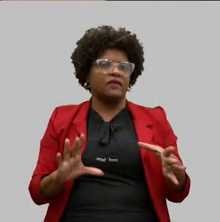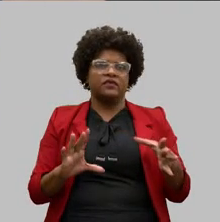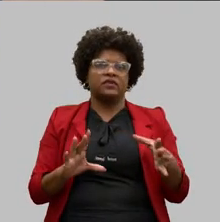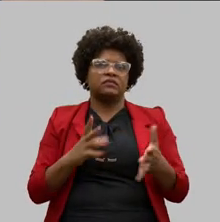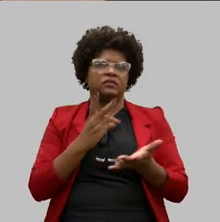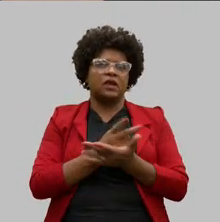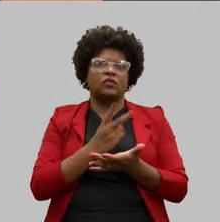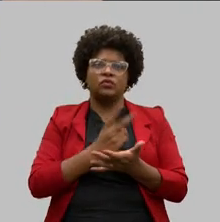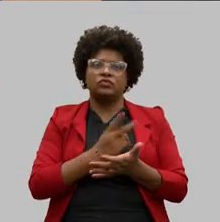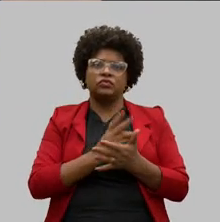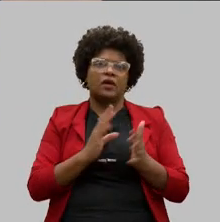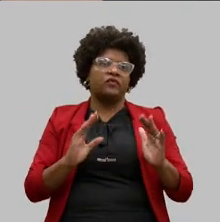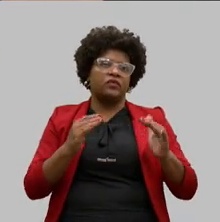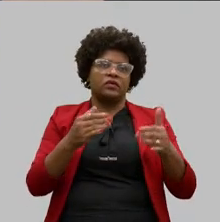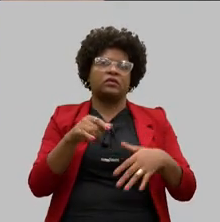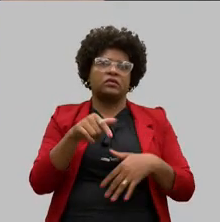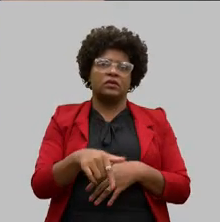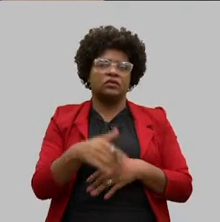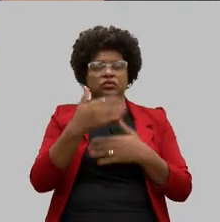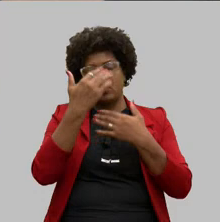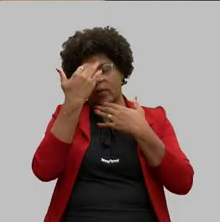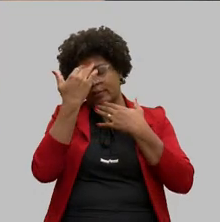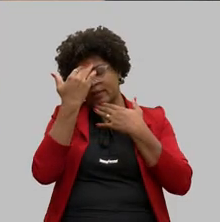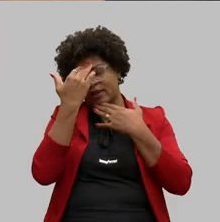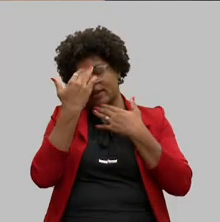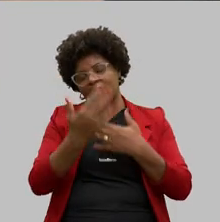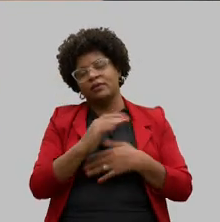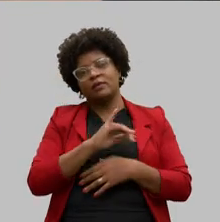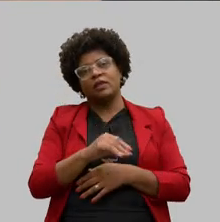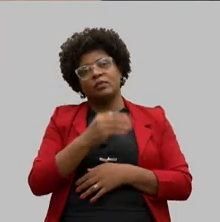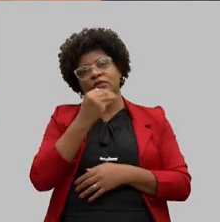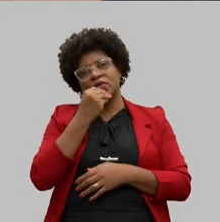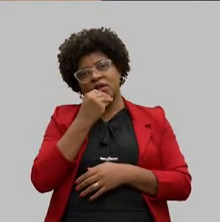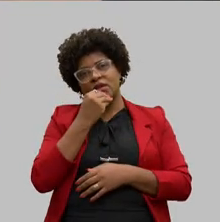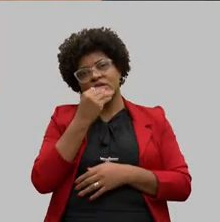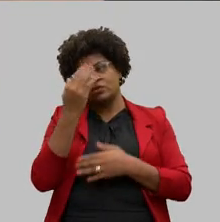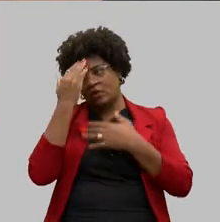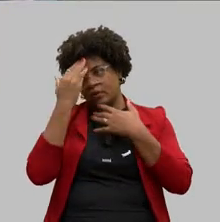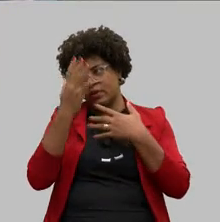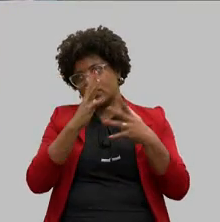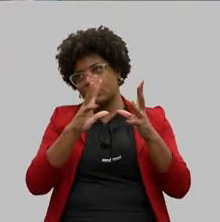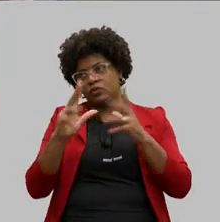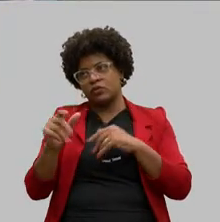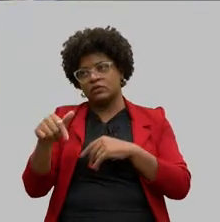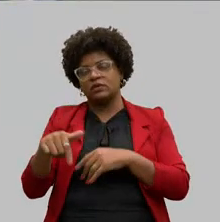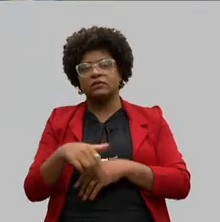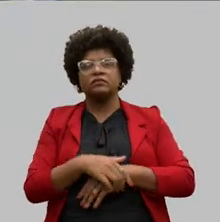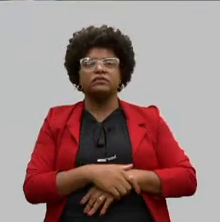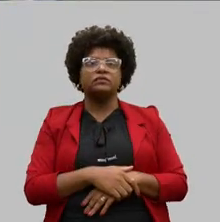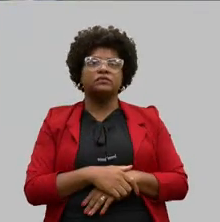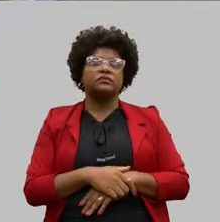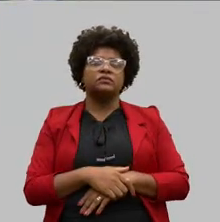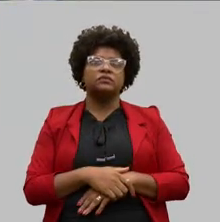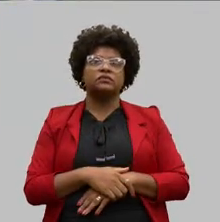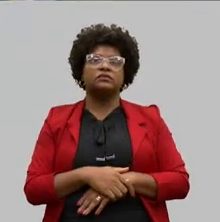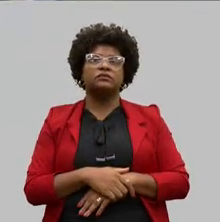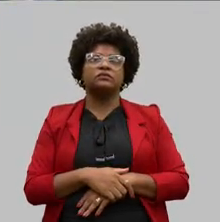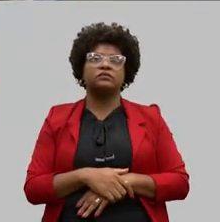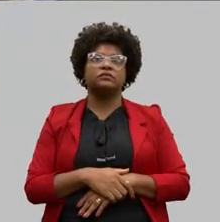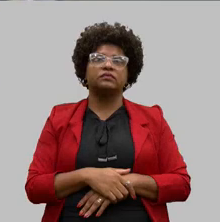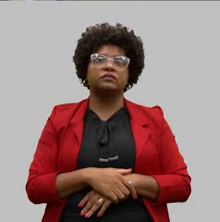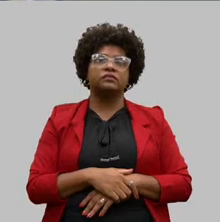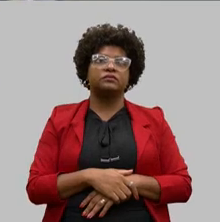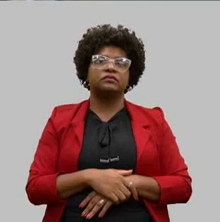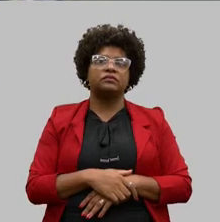nesse sentido muito obrigado Deputado pela oportunidade obrigado a todas e a todos boa tarde muito obrigado aqui ao